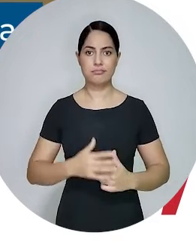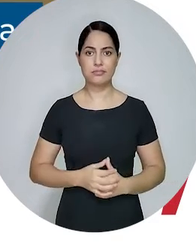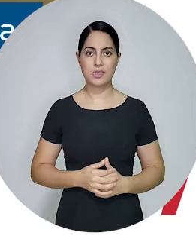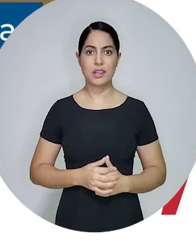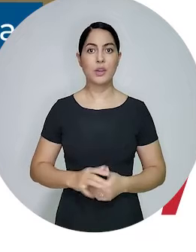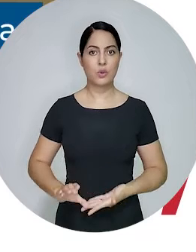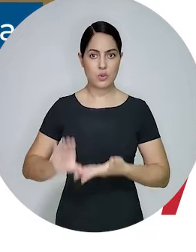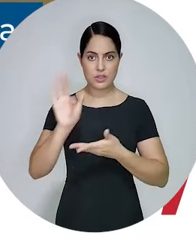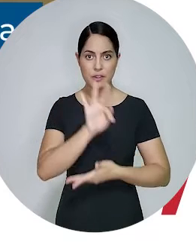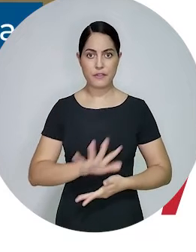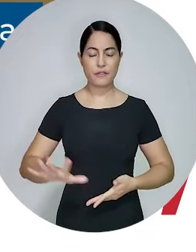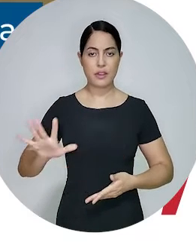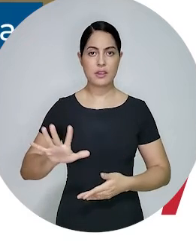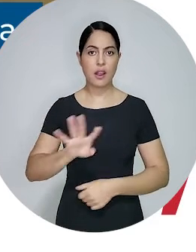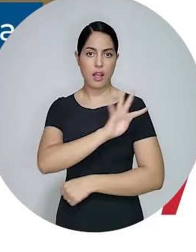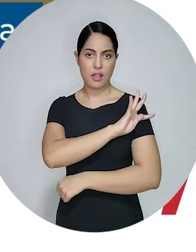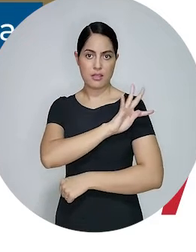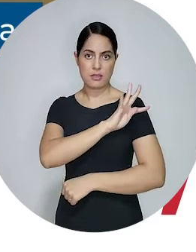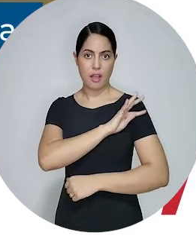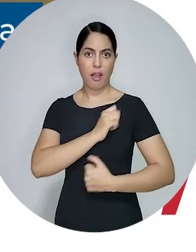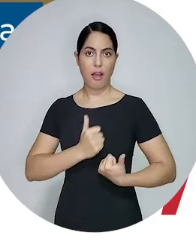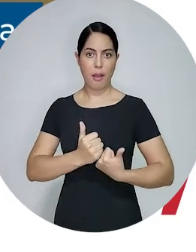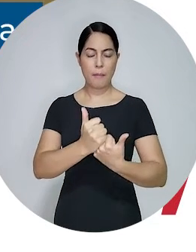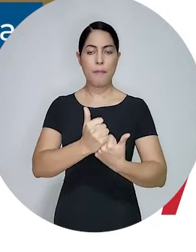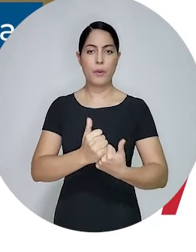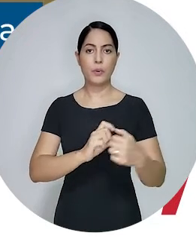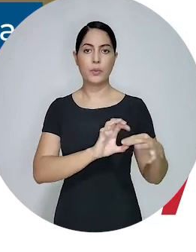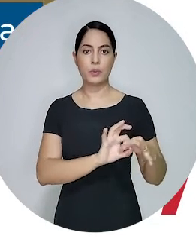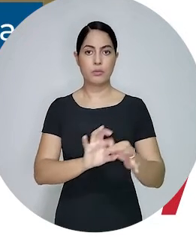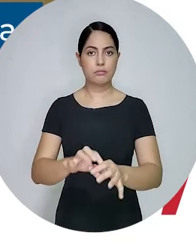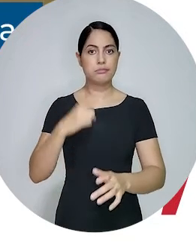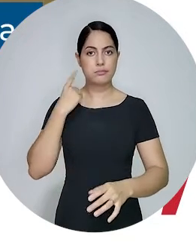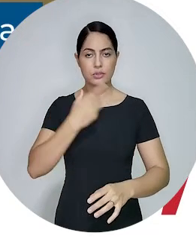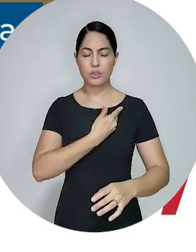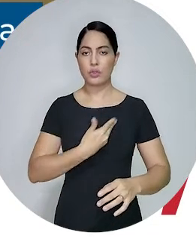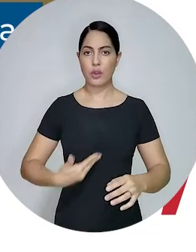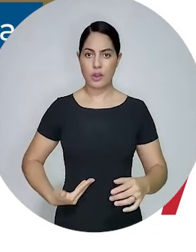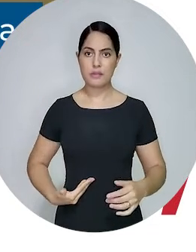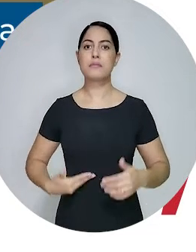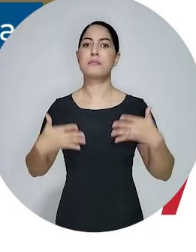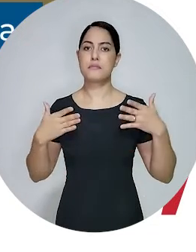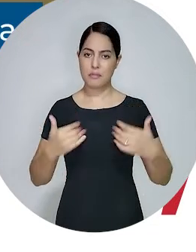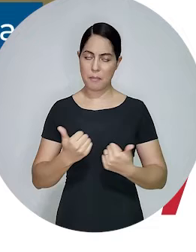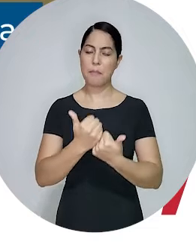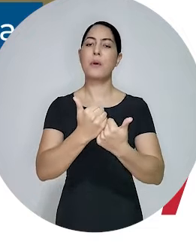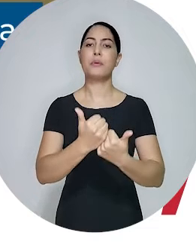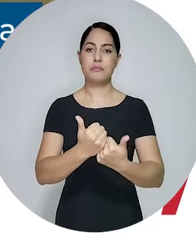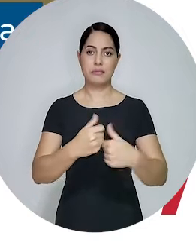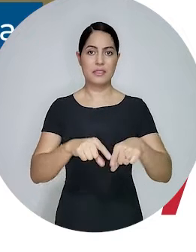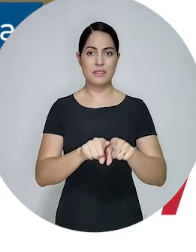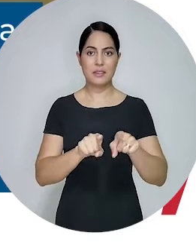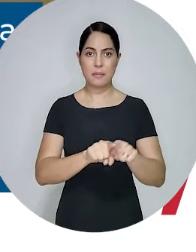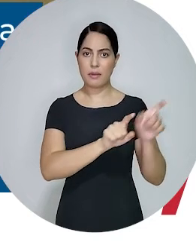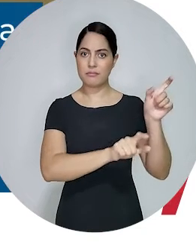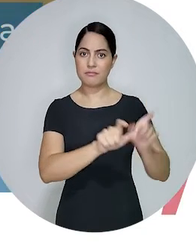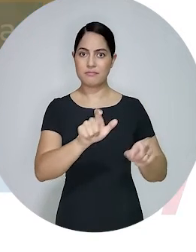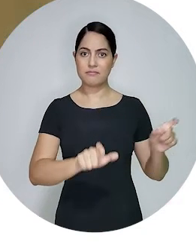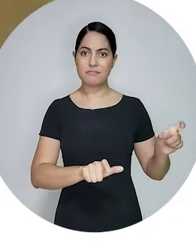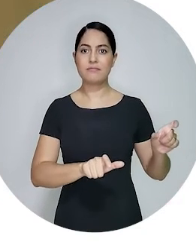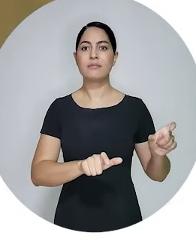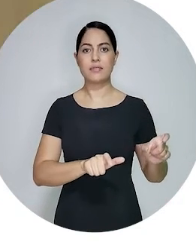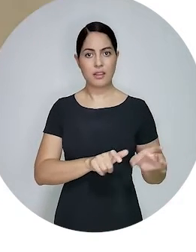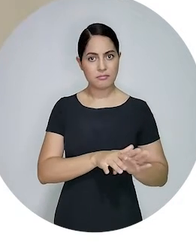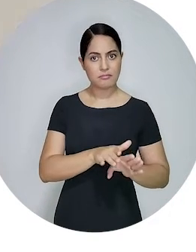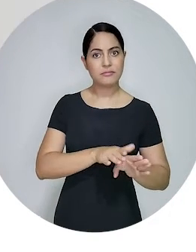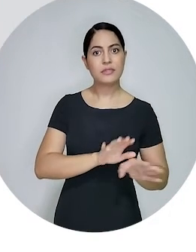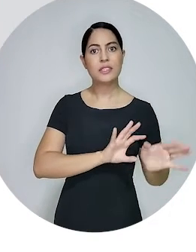proteção e independência técnica dos advogados públicos e de todos aqueles que eventualmente eventualmente prestem assessoria, fecha